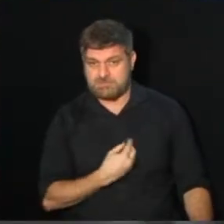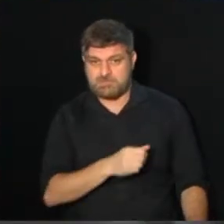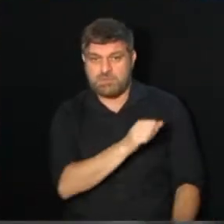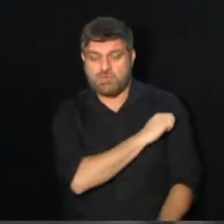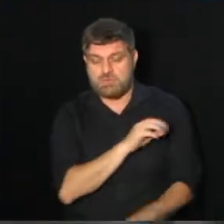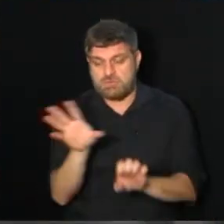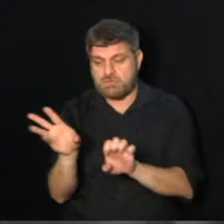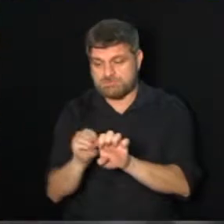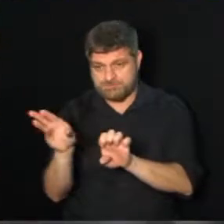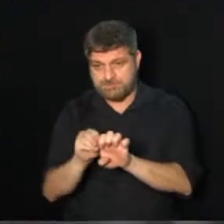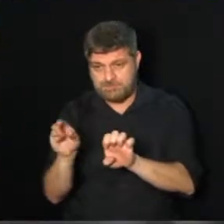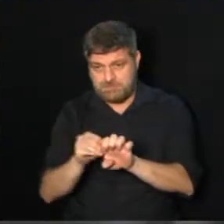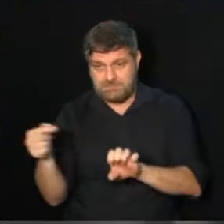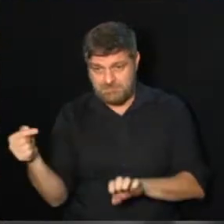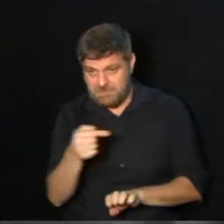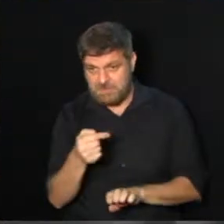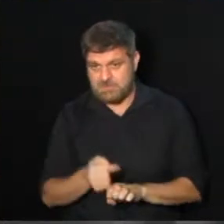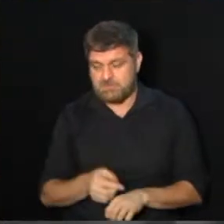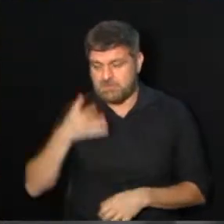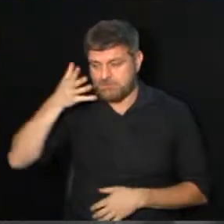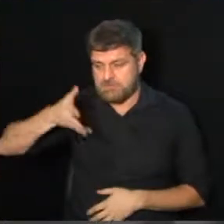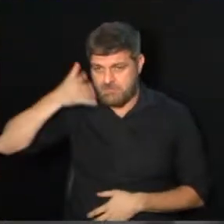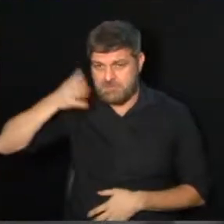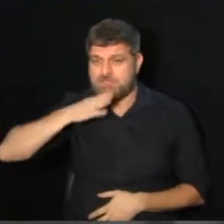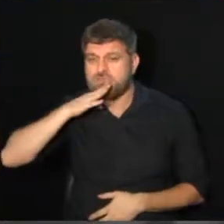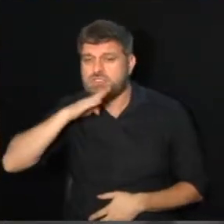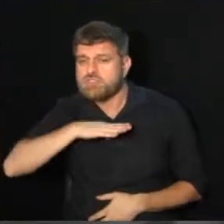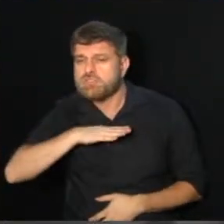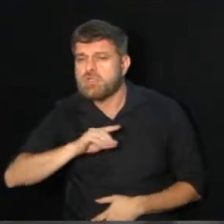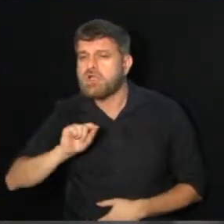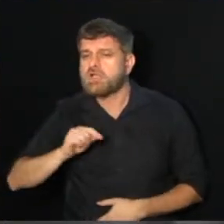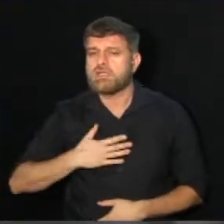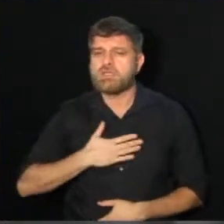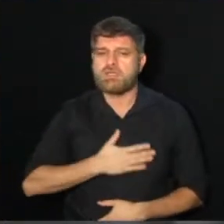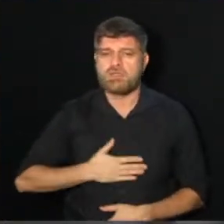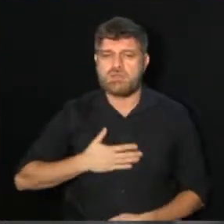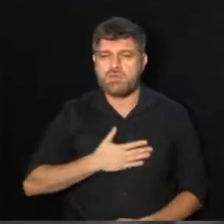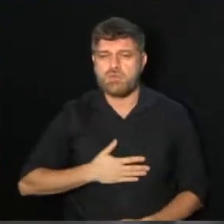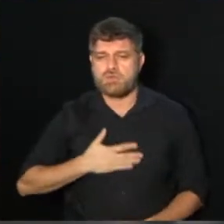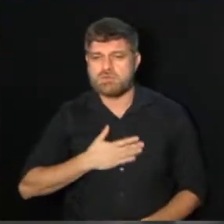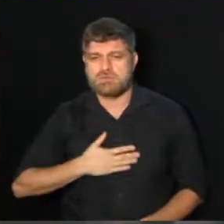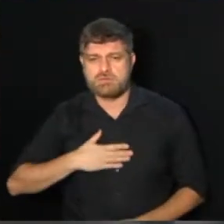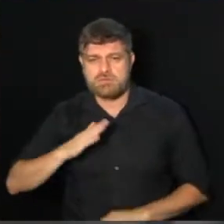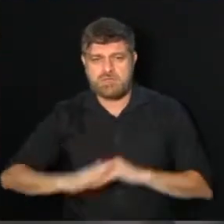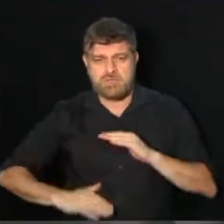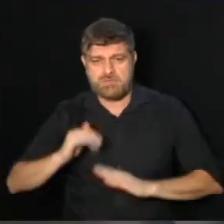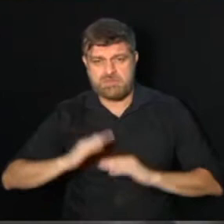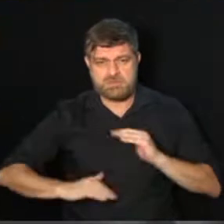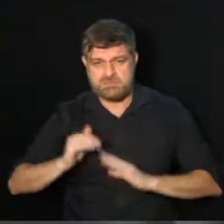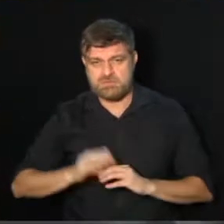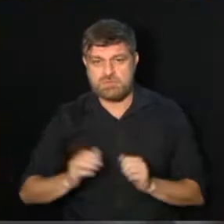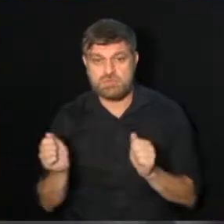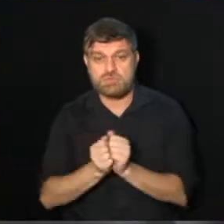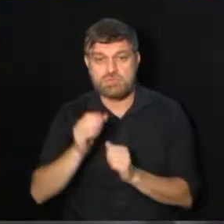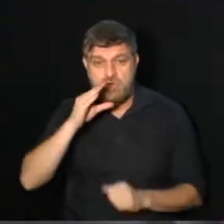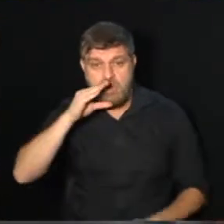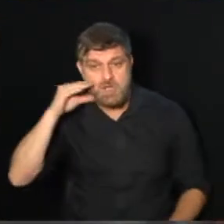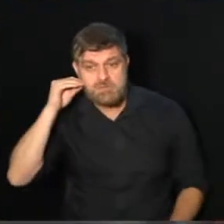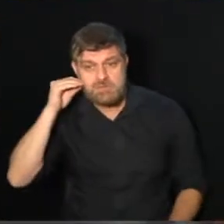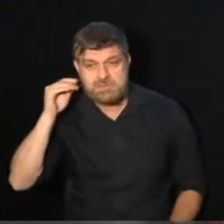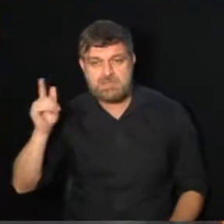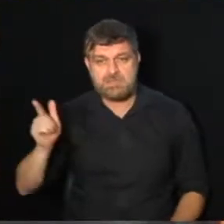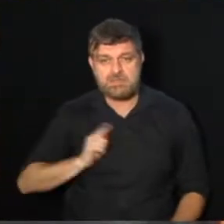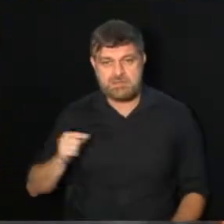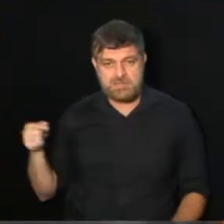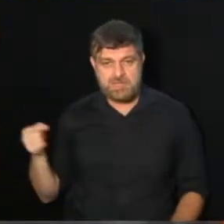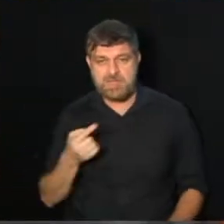EJA. De tarde, quem gosta de atividades intensas com adolescentes, nós teremos ali